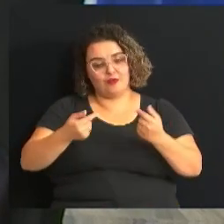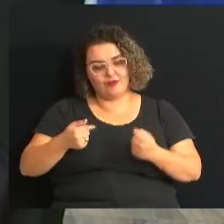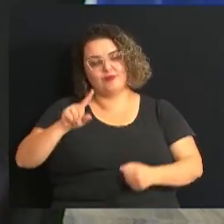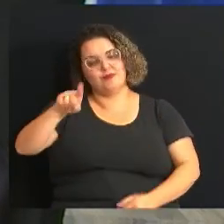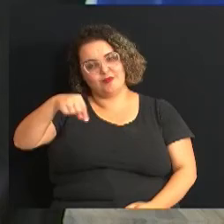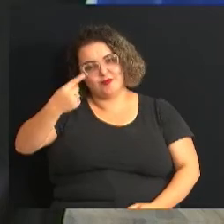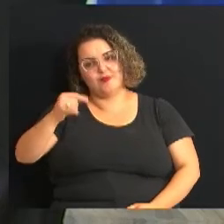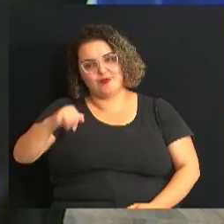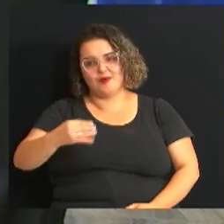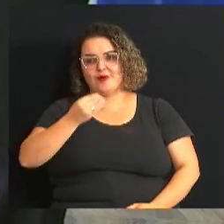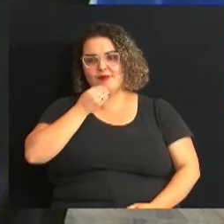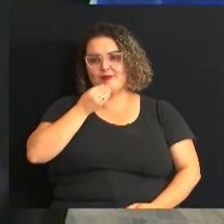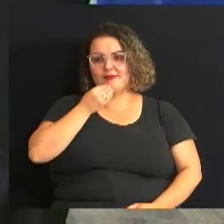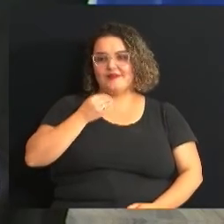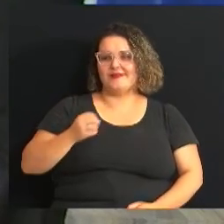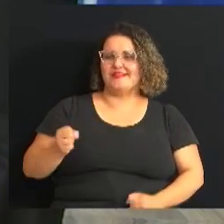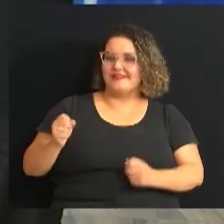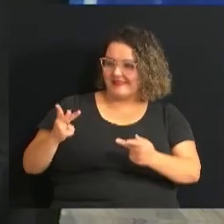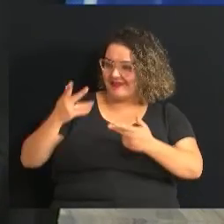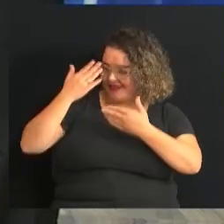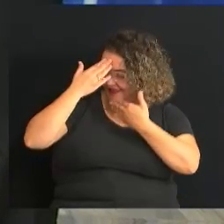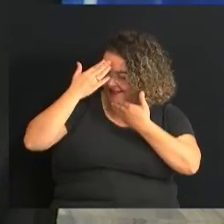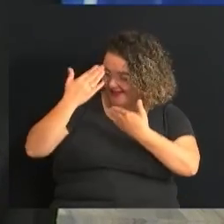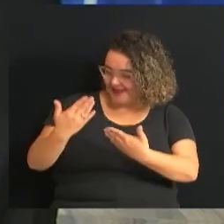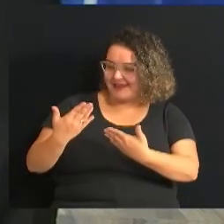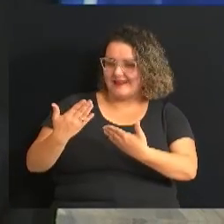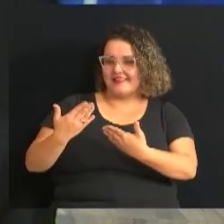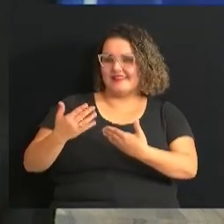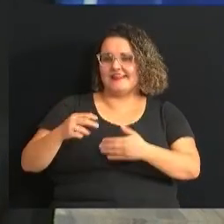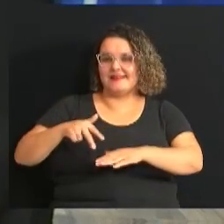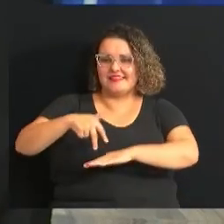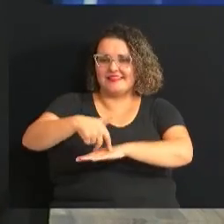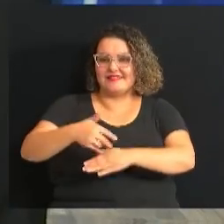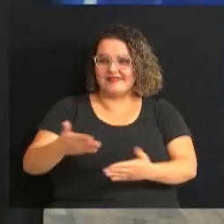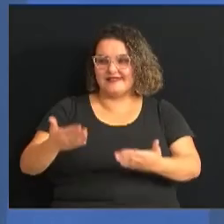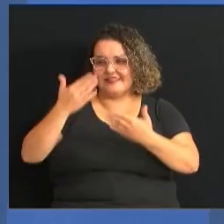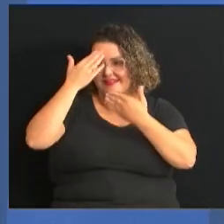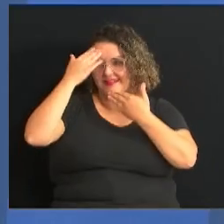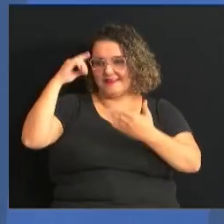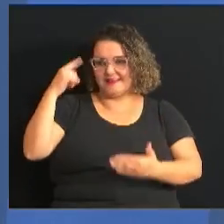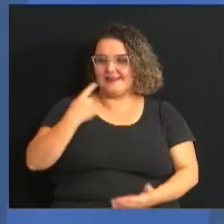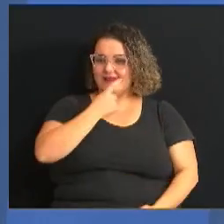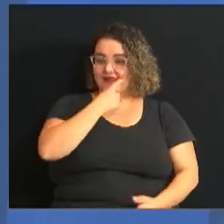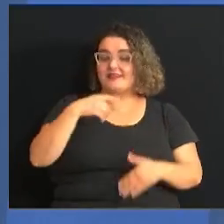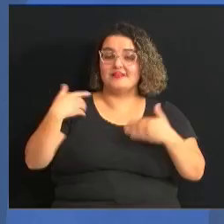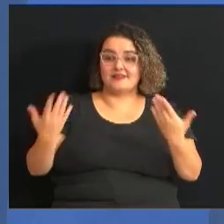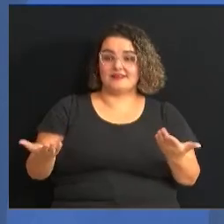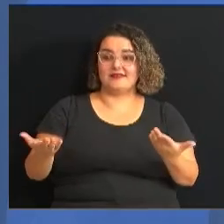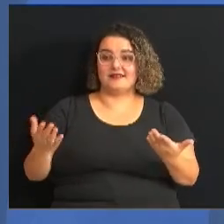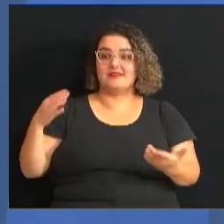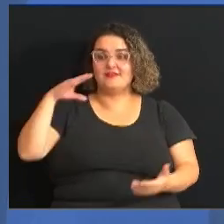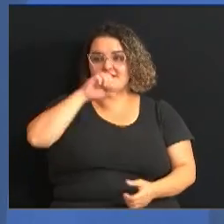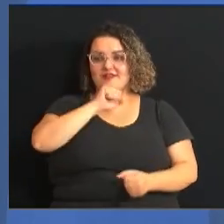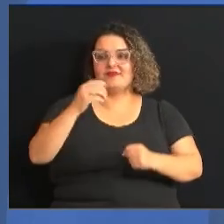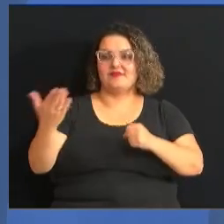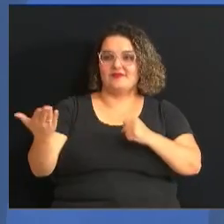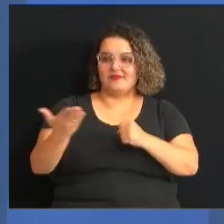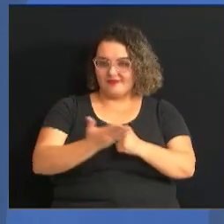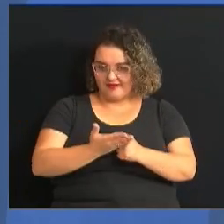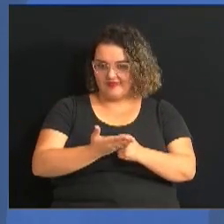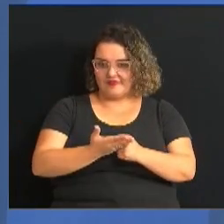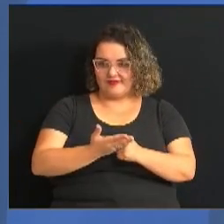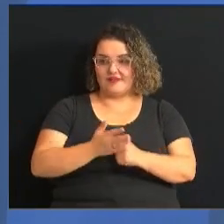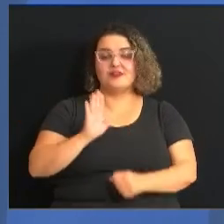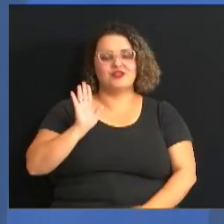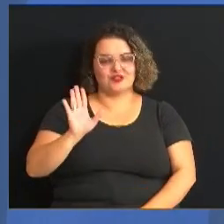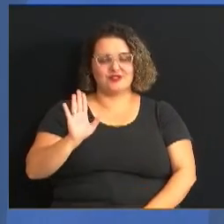próxima oportunidade. Tá bom, eu que agradeço e sempre à disposição. Obrigado, menina. E assim, então, nós vamos para um breve intervalo e já